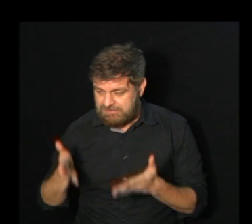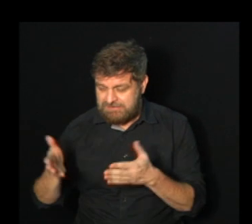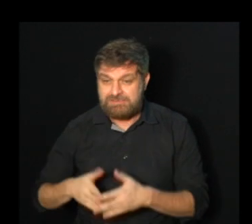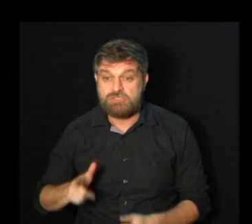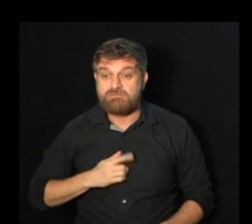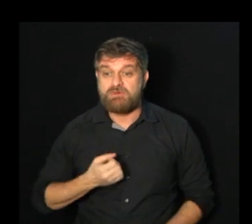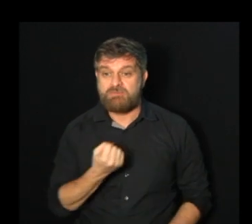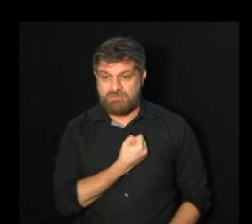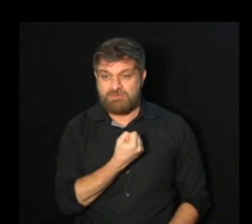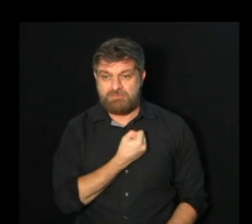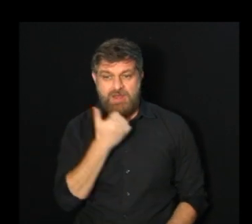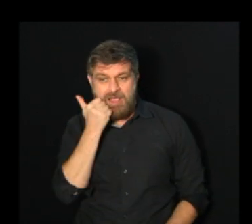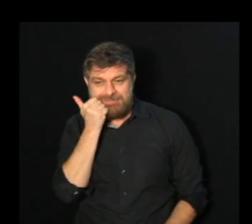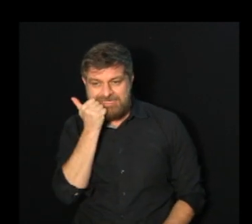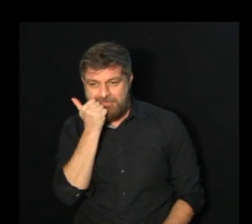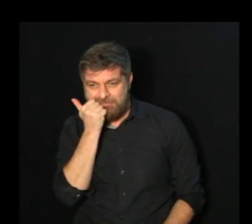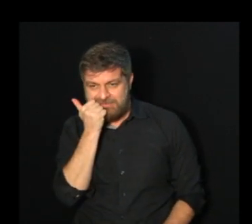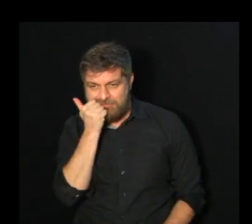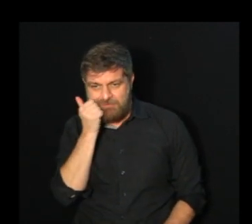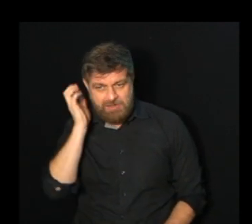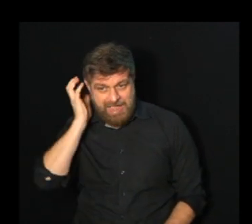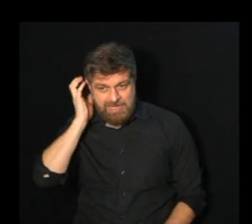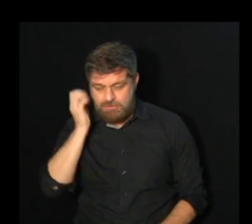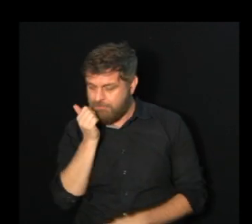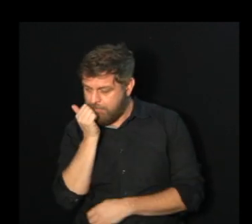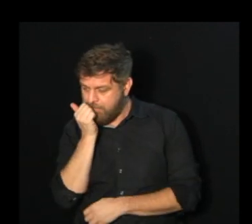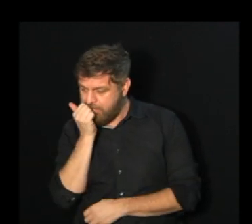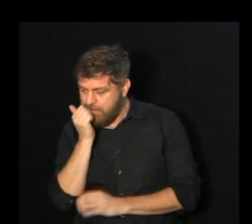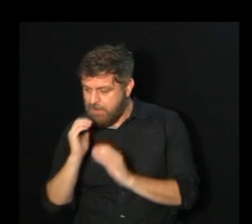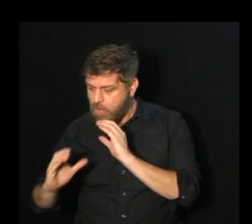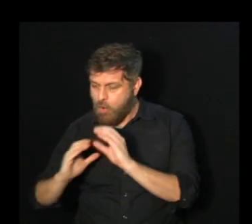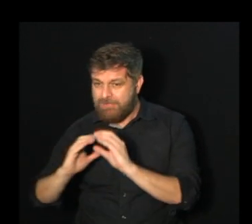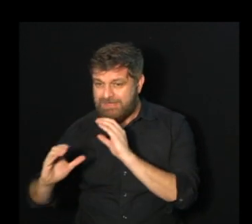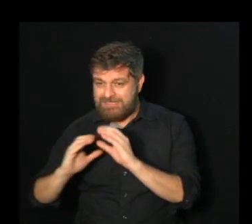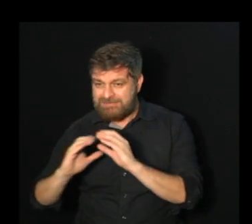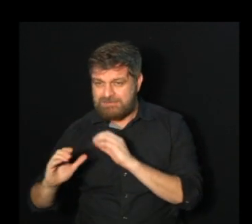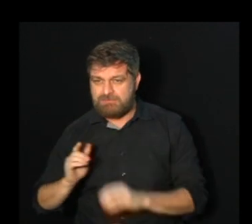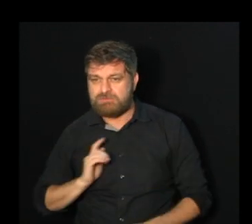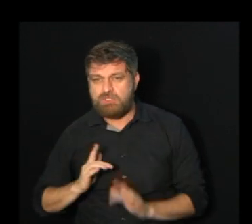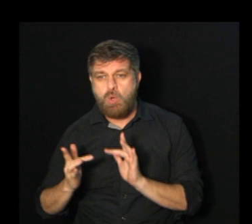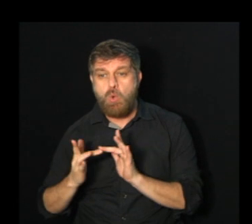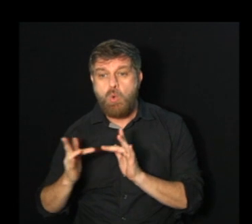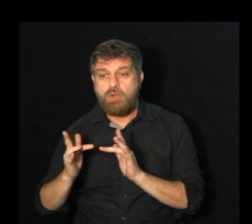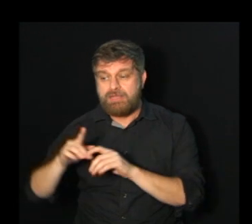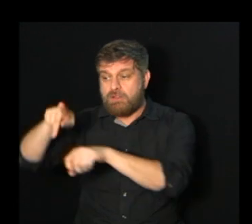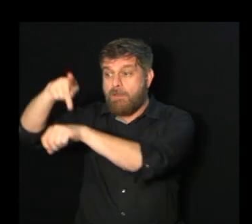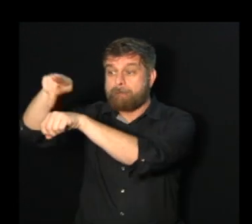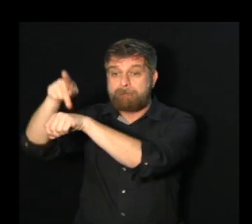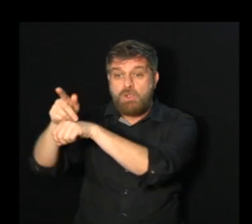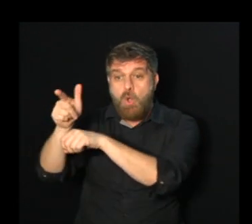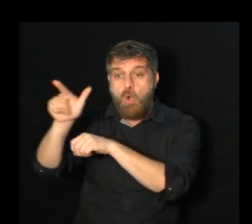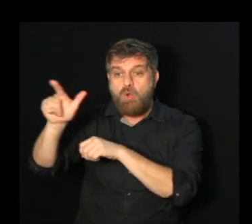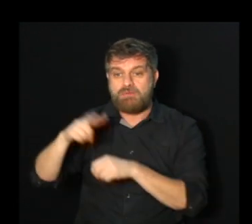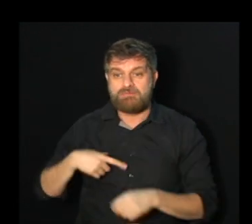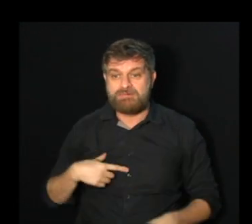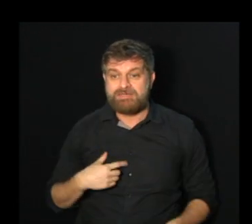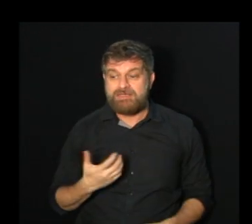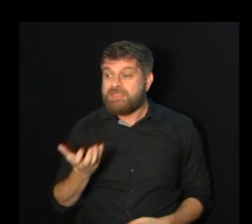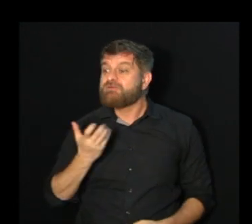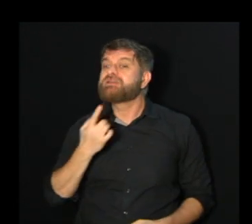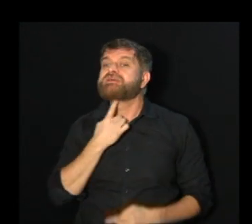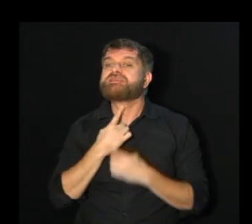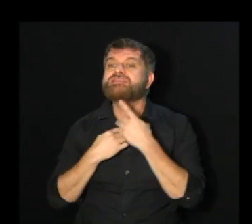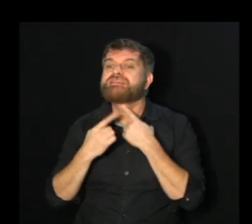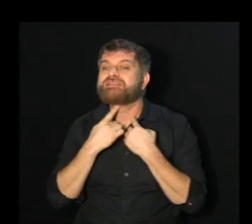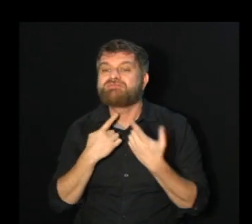prefixo. E o meu propósito, na época, eram contatos internacionais. E eu fiz muito isso. Fiz amigos